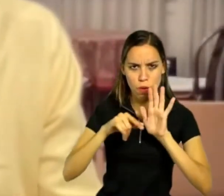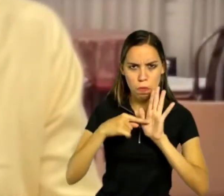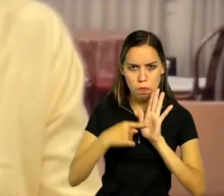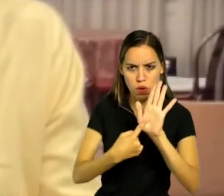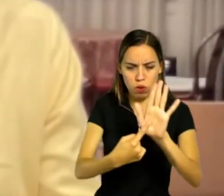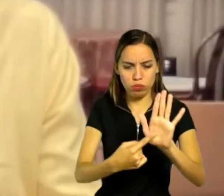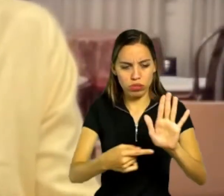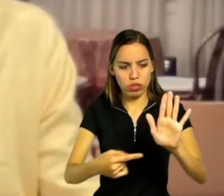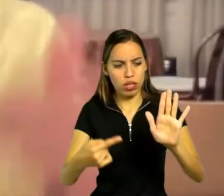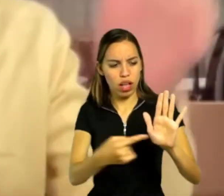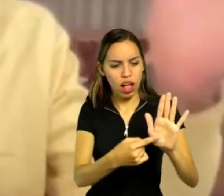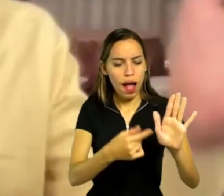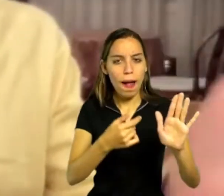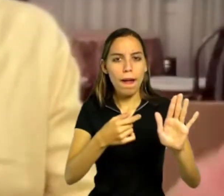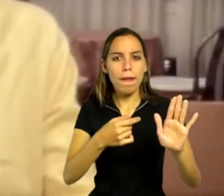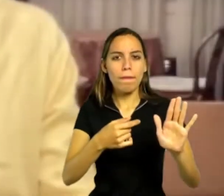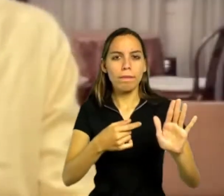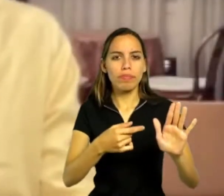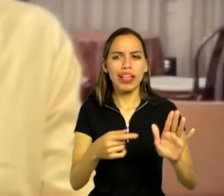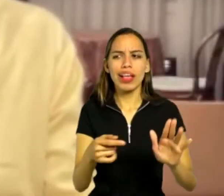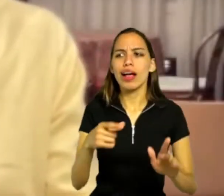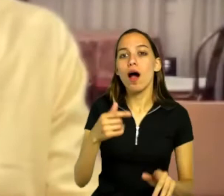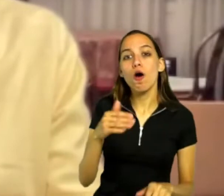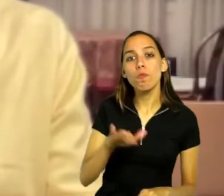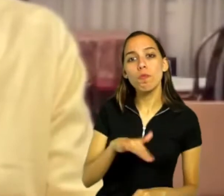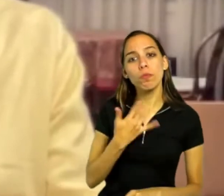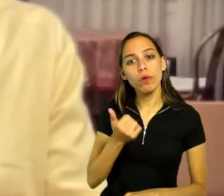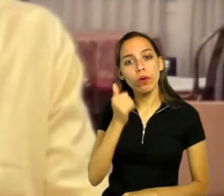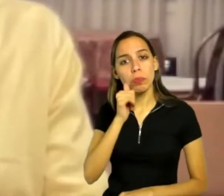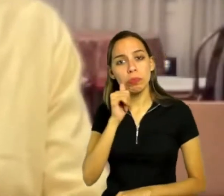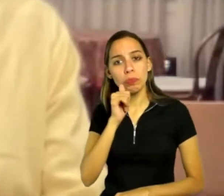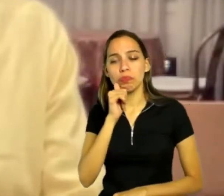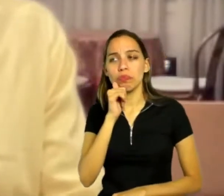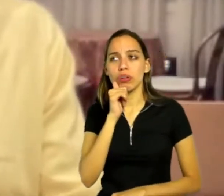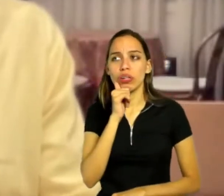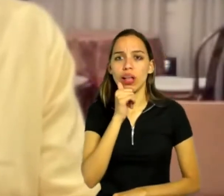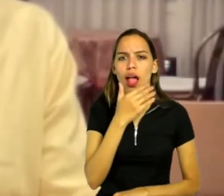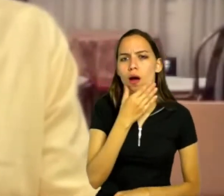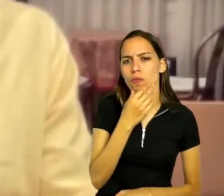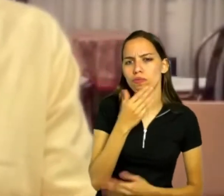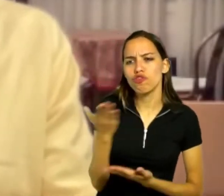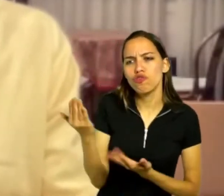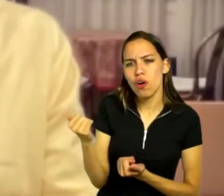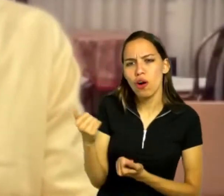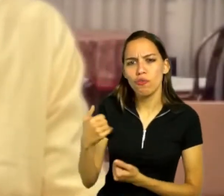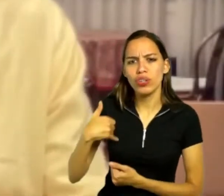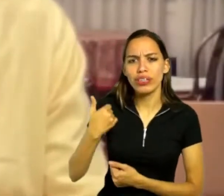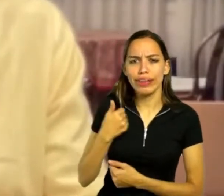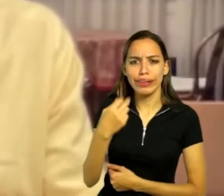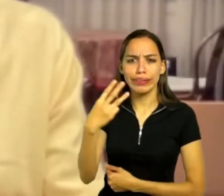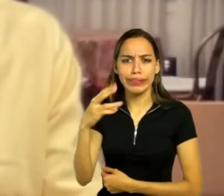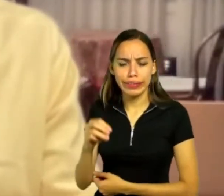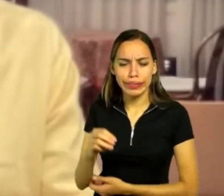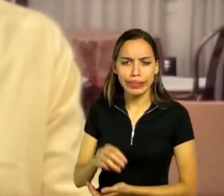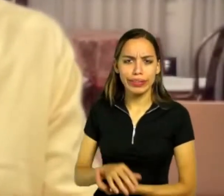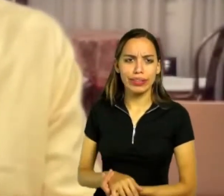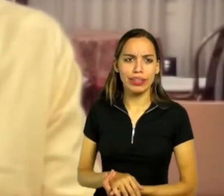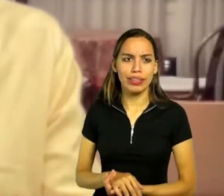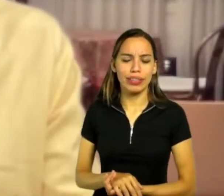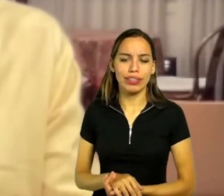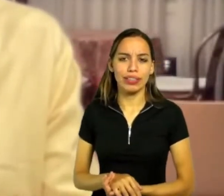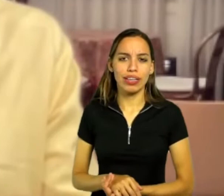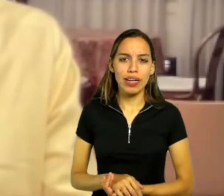doenças infecciosas, um ou outro caso de câncer, que são raros. Em geral, não morre do coração, a menos que tenha um